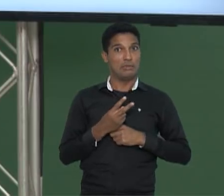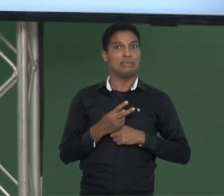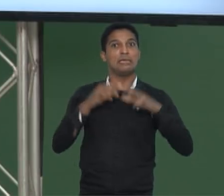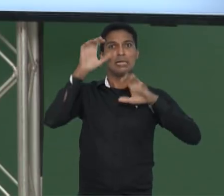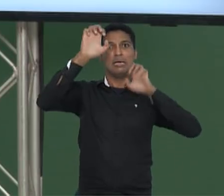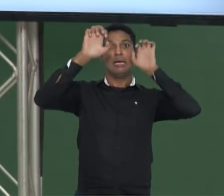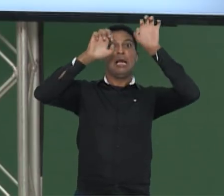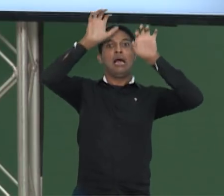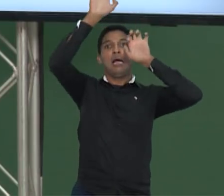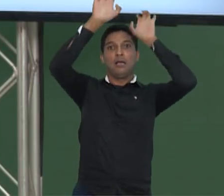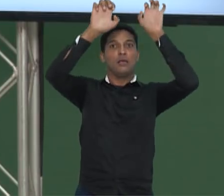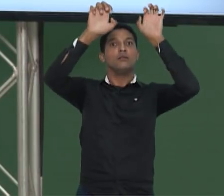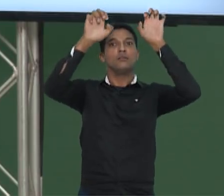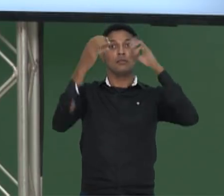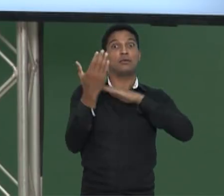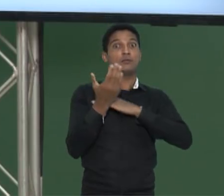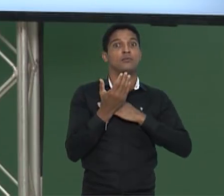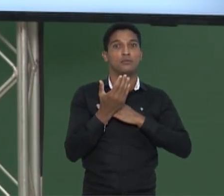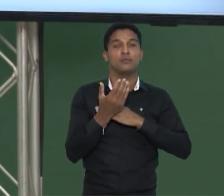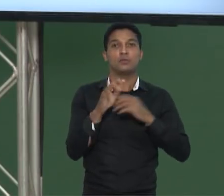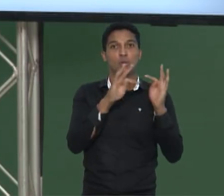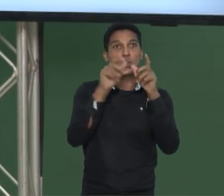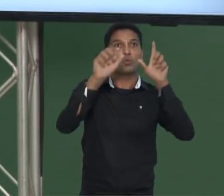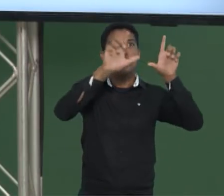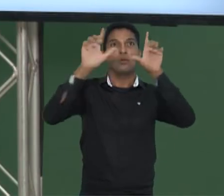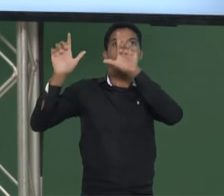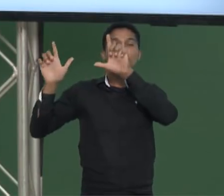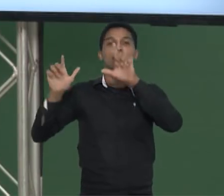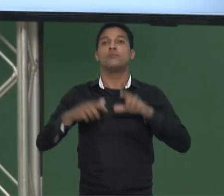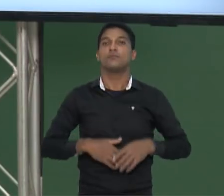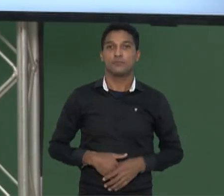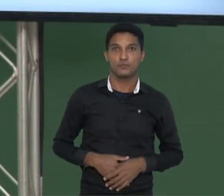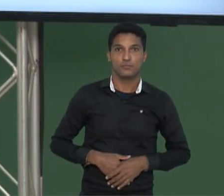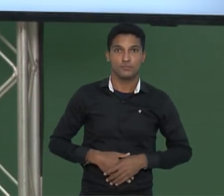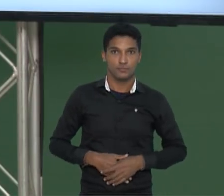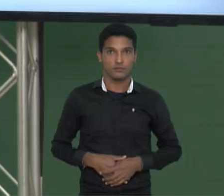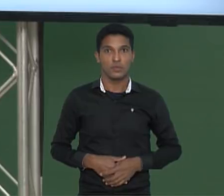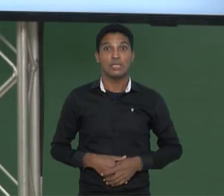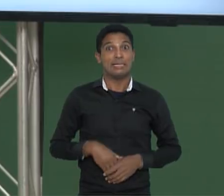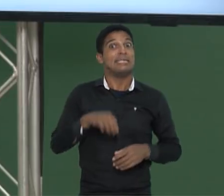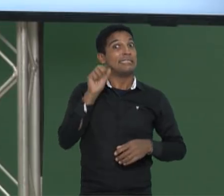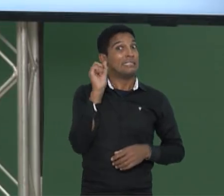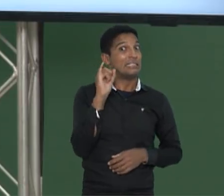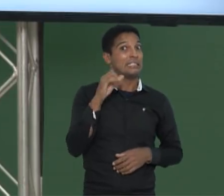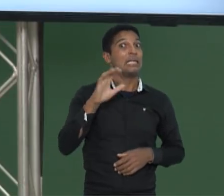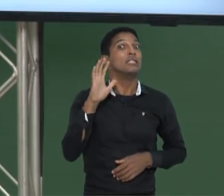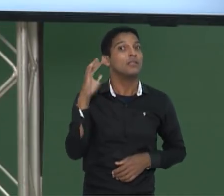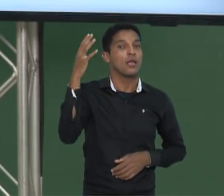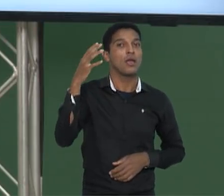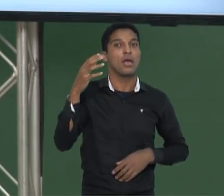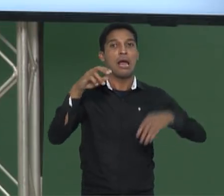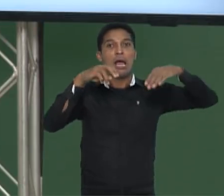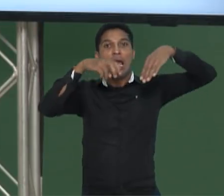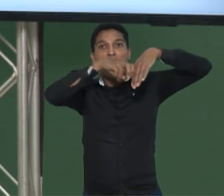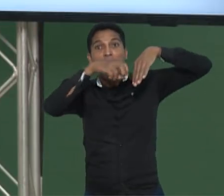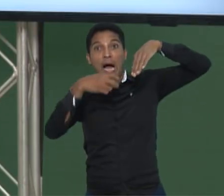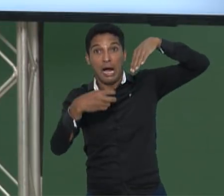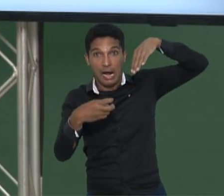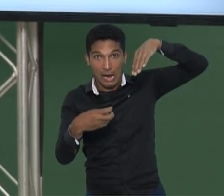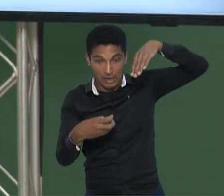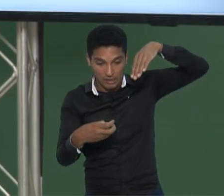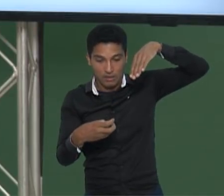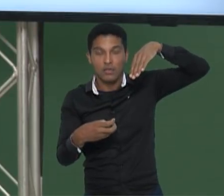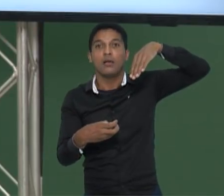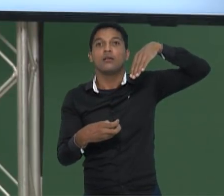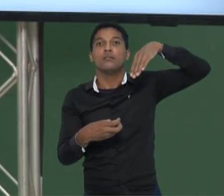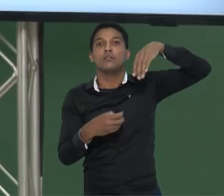Todos eles visam para, numa eventual queda, o praticante ou o escalador